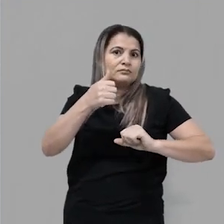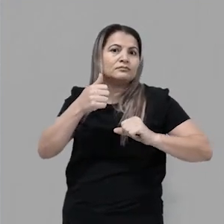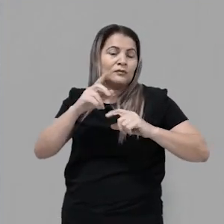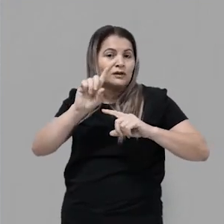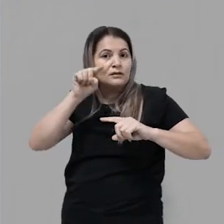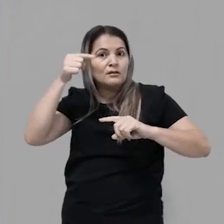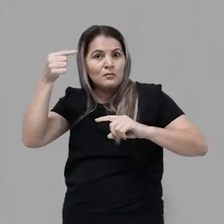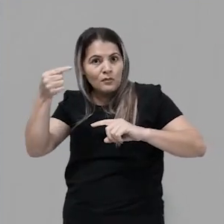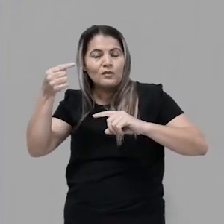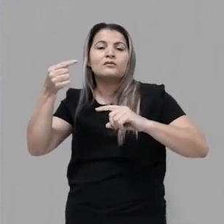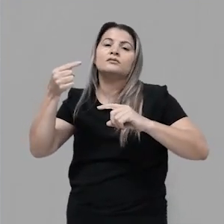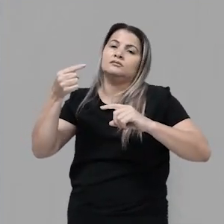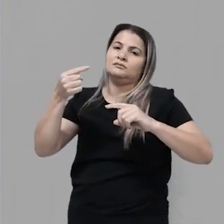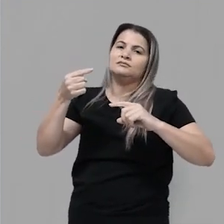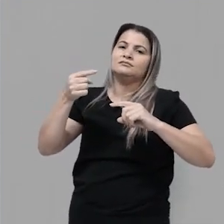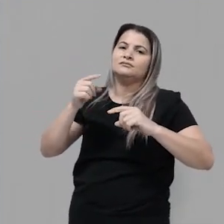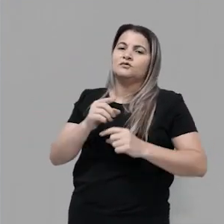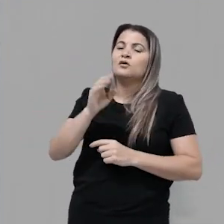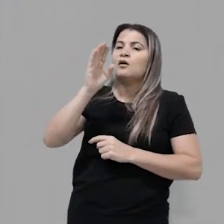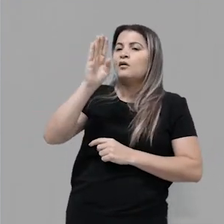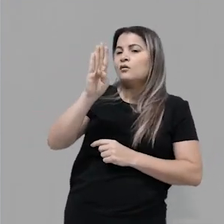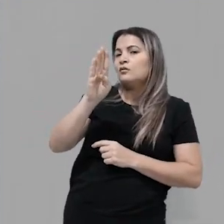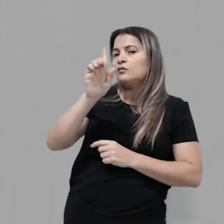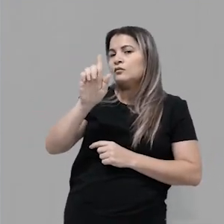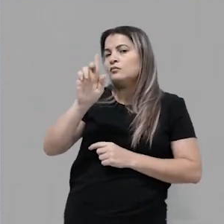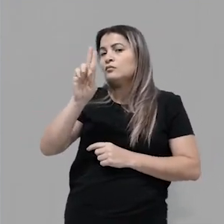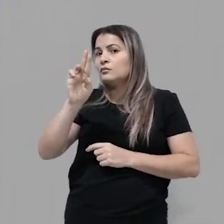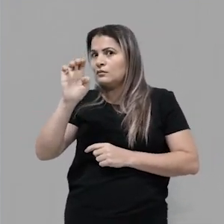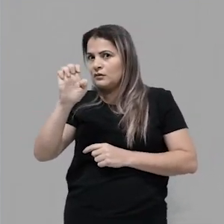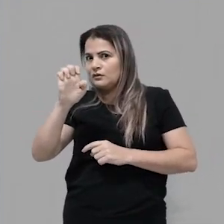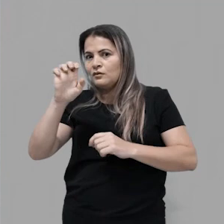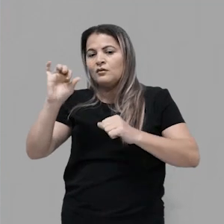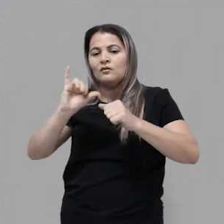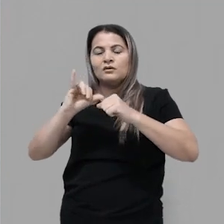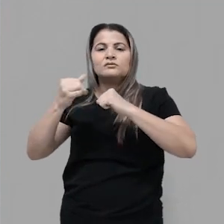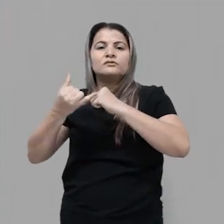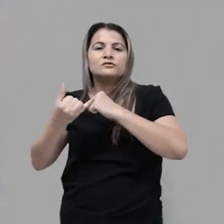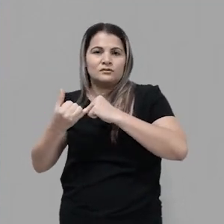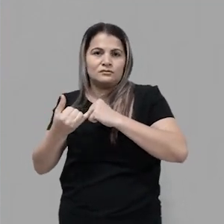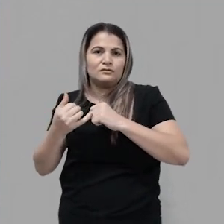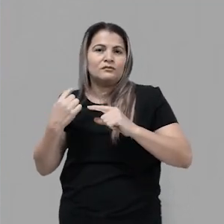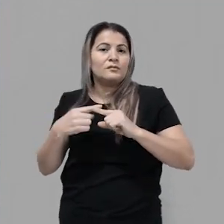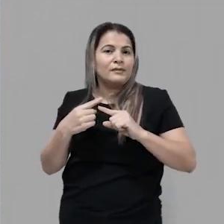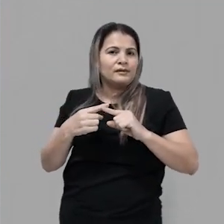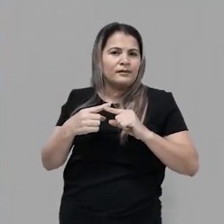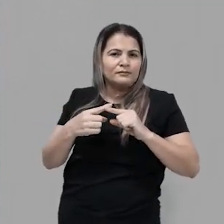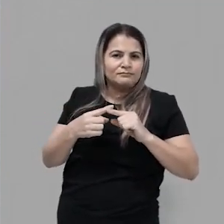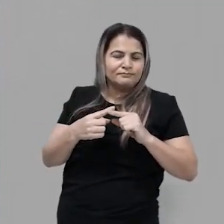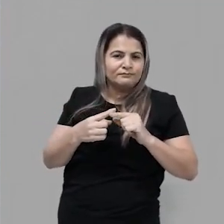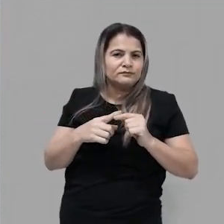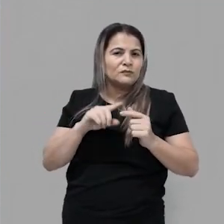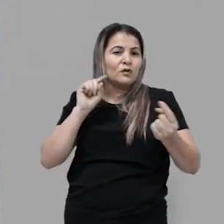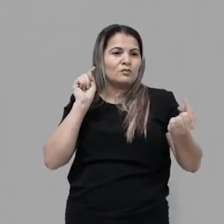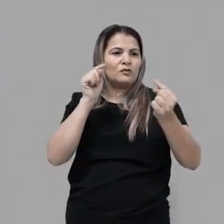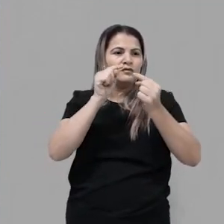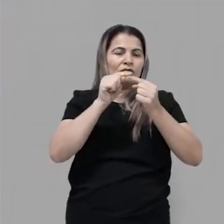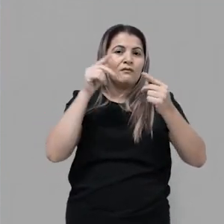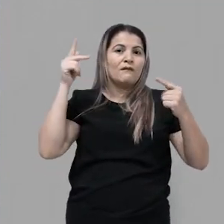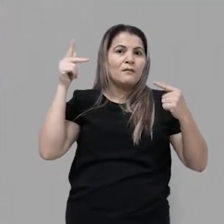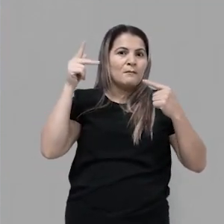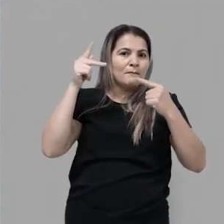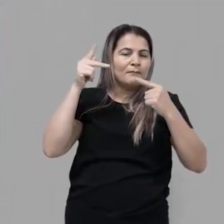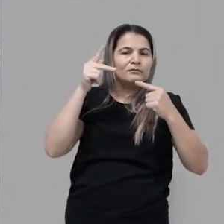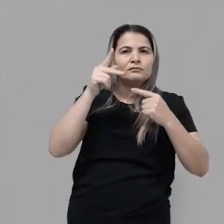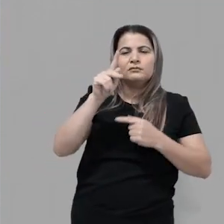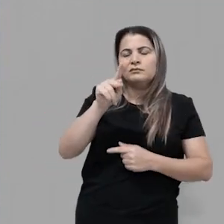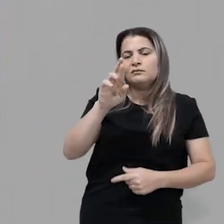tá bom? E depois vem o blue. Nesse caso, a gente chama isso de função predicativa, porque o adjetivo está